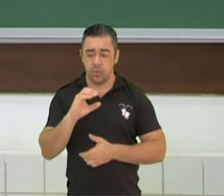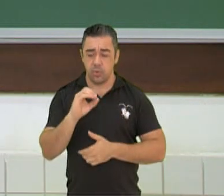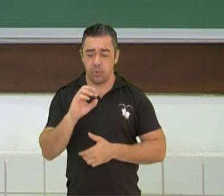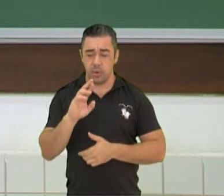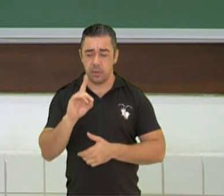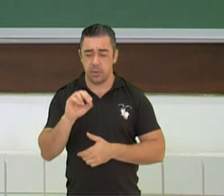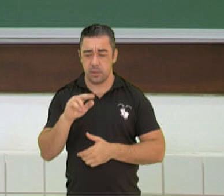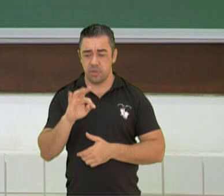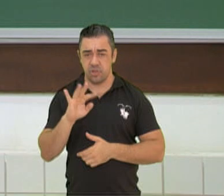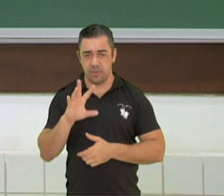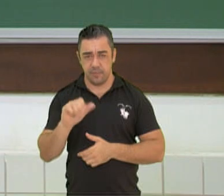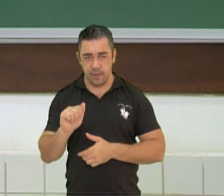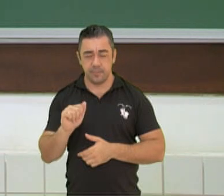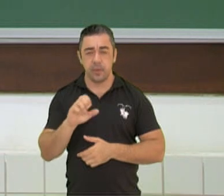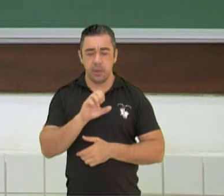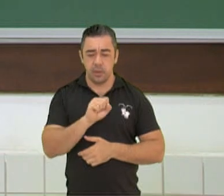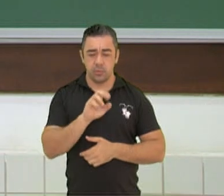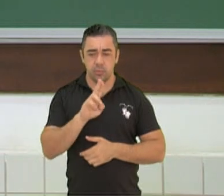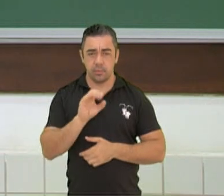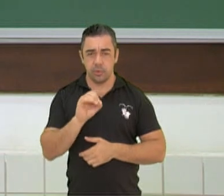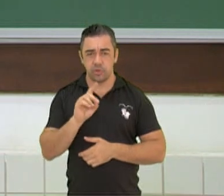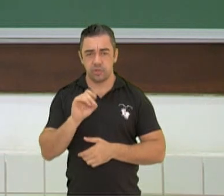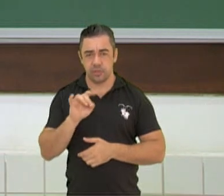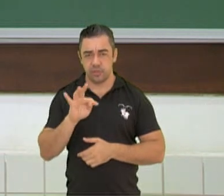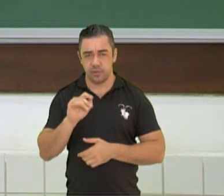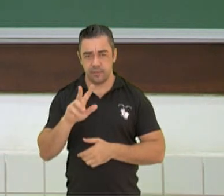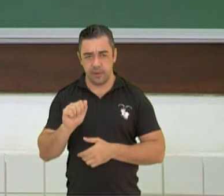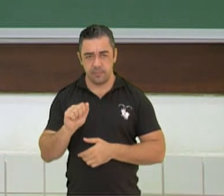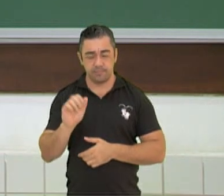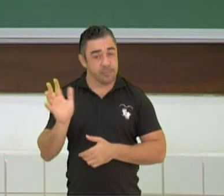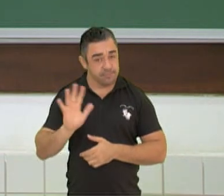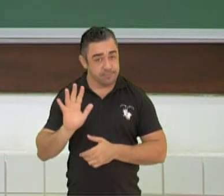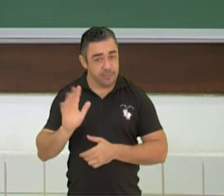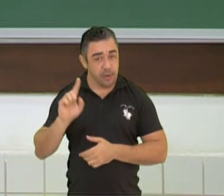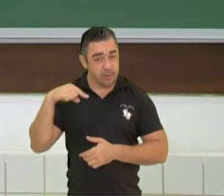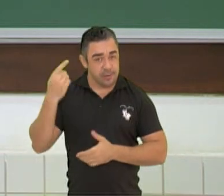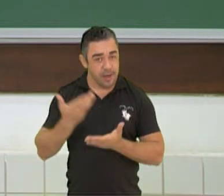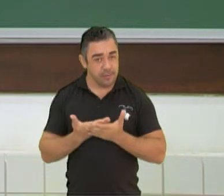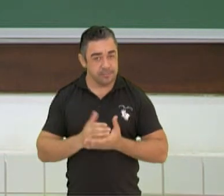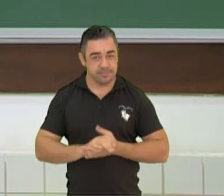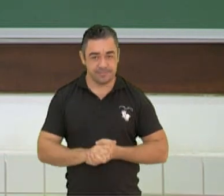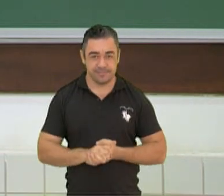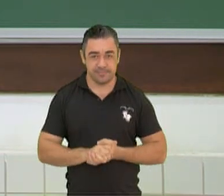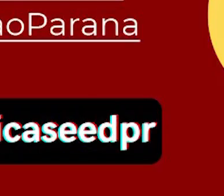coordenativas e um pouquinho das subordinativas, ok? Até uma próxima aula.